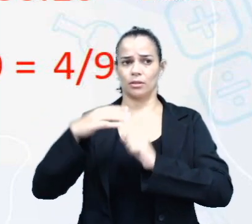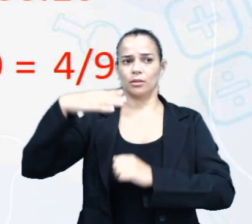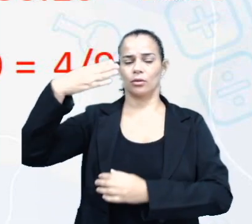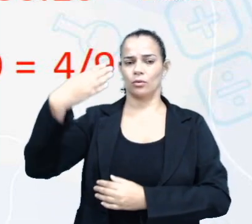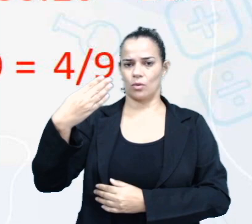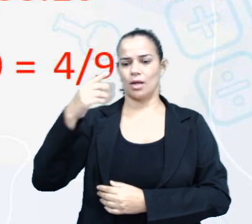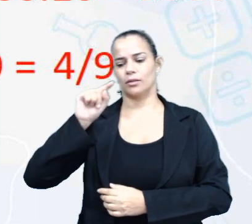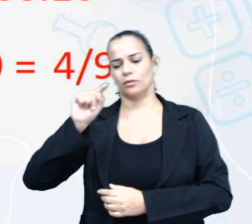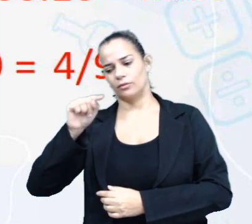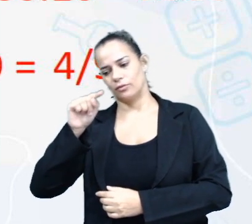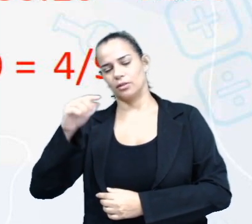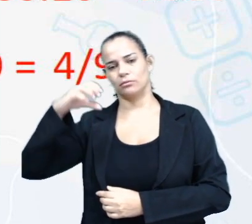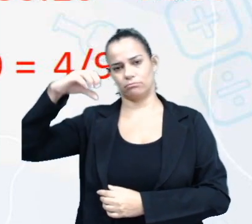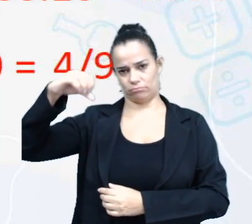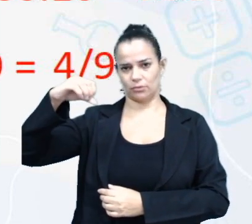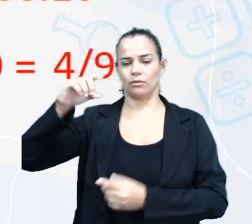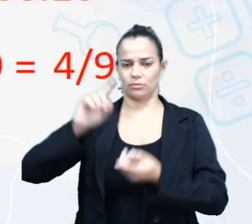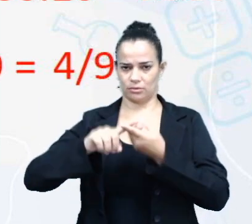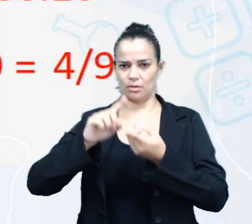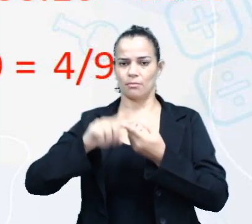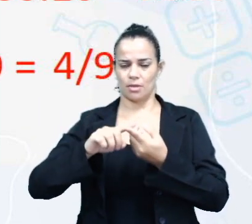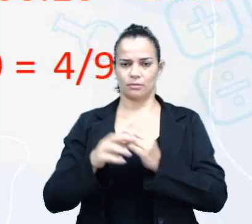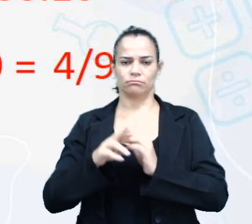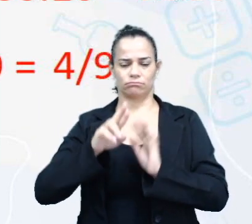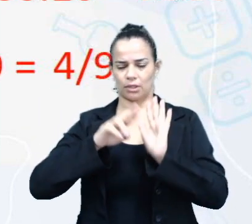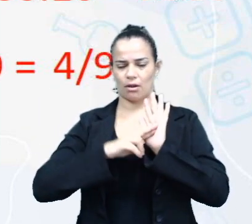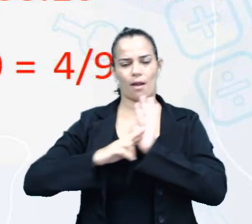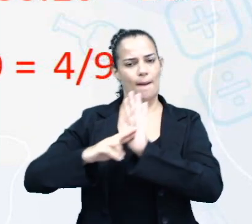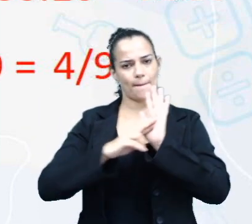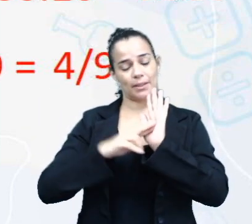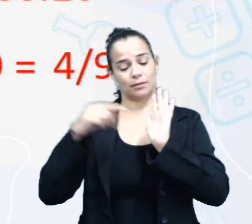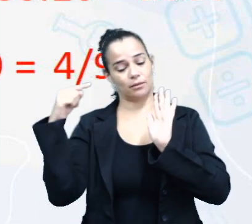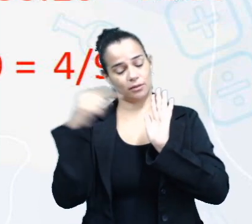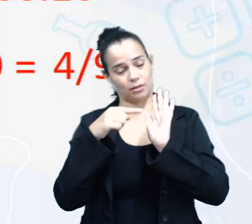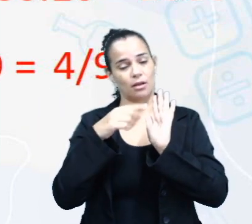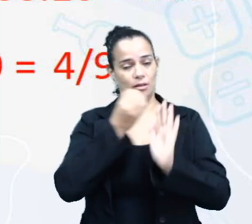4, 2 pontos, 9, que também é a representação desse número